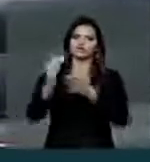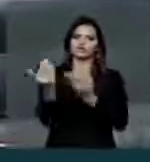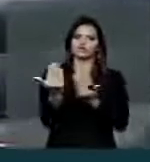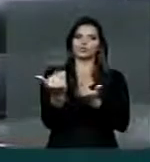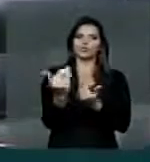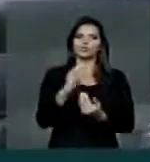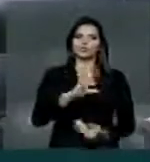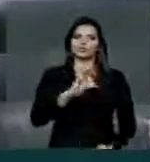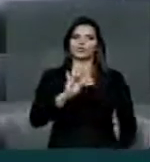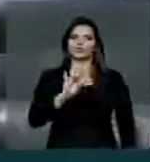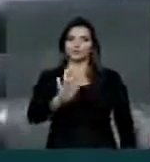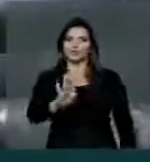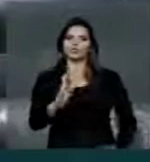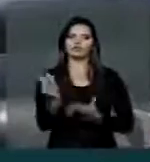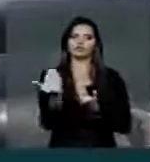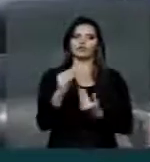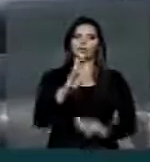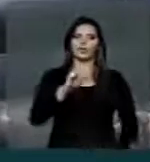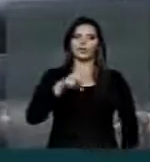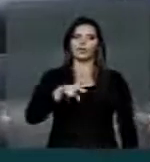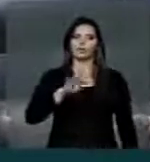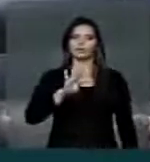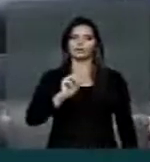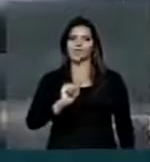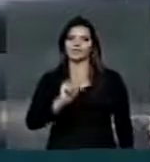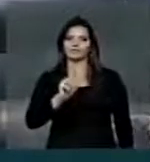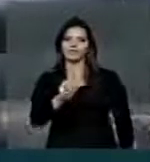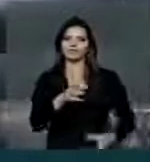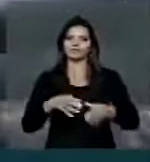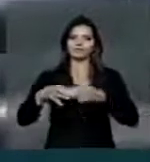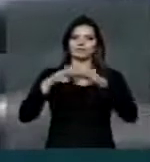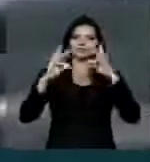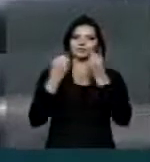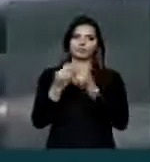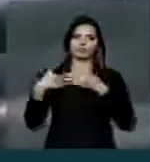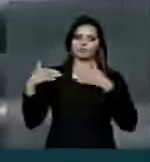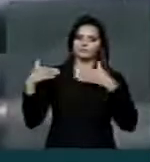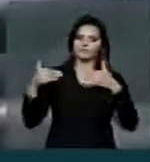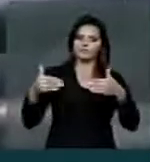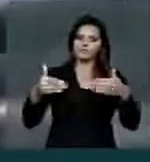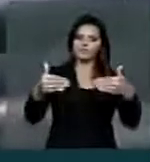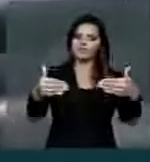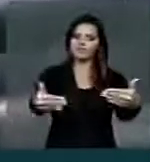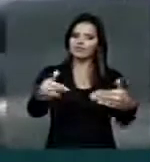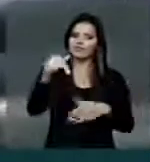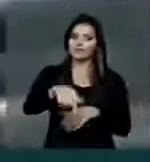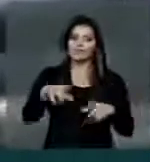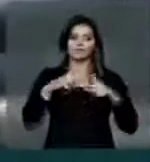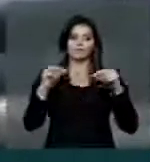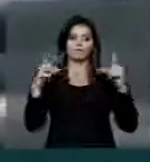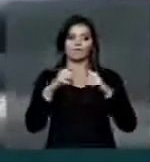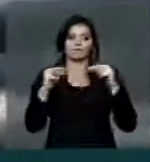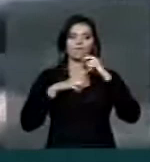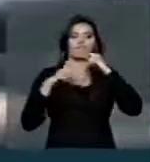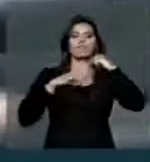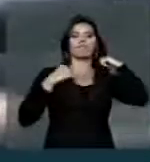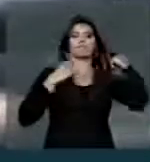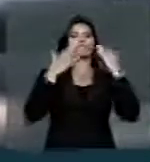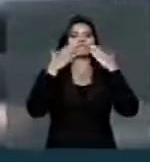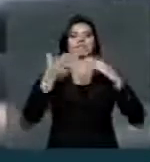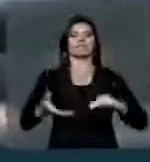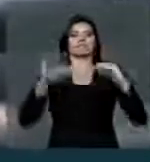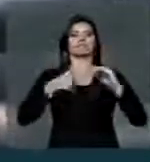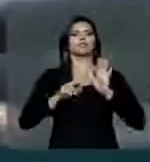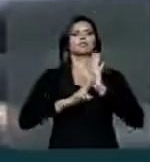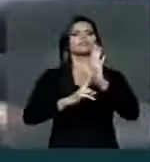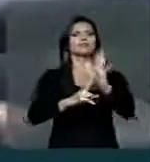da CTB, a juventude da CONTAG, que trouxeram para a esplanada desta cidade aquilo que representa a esperança